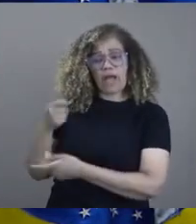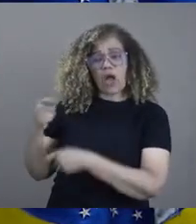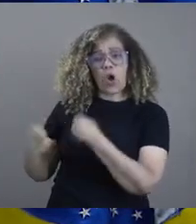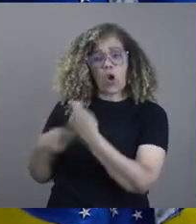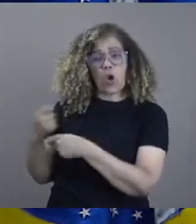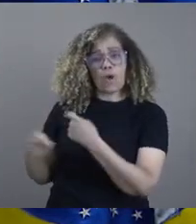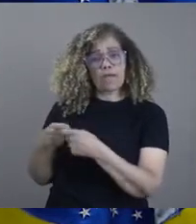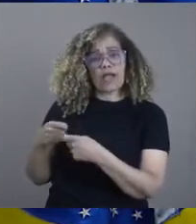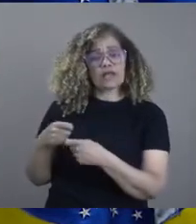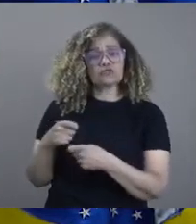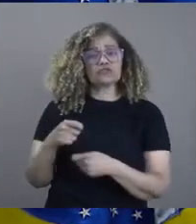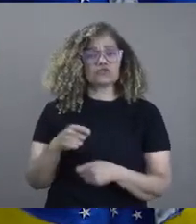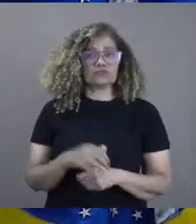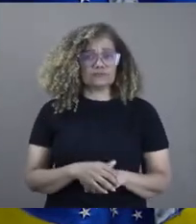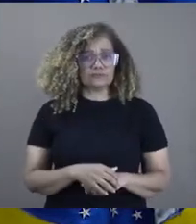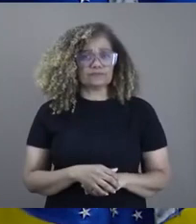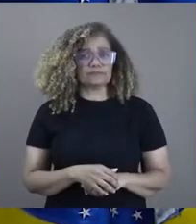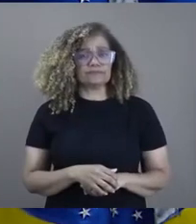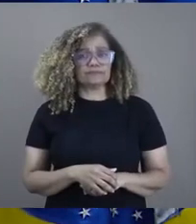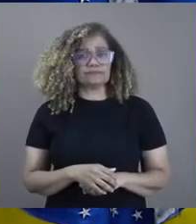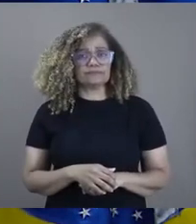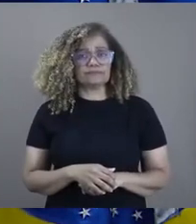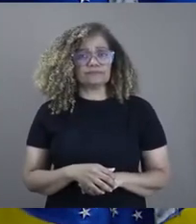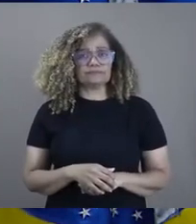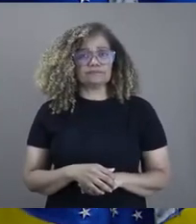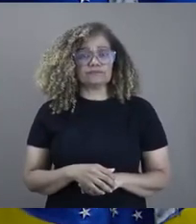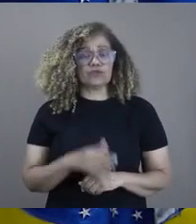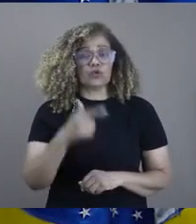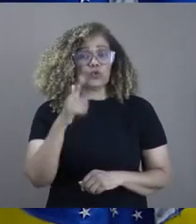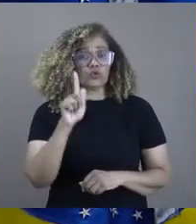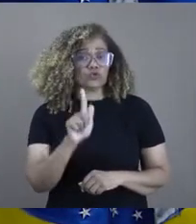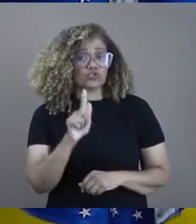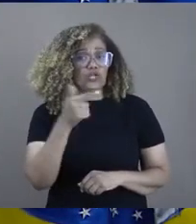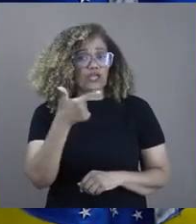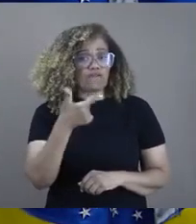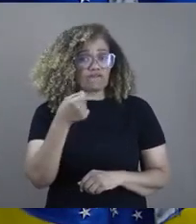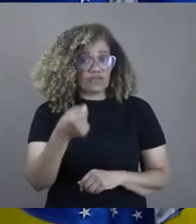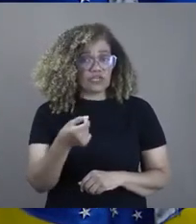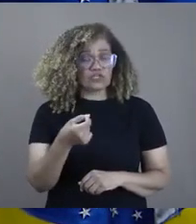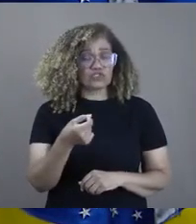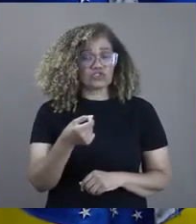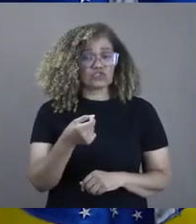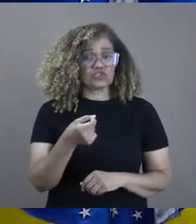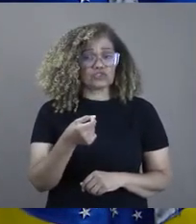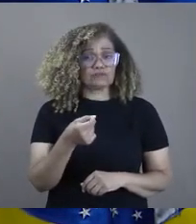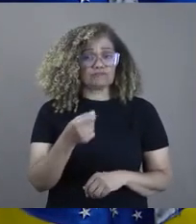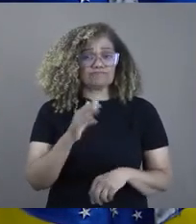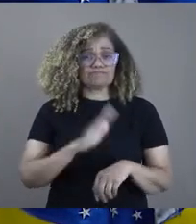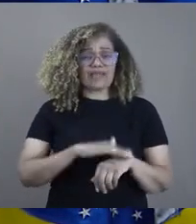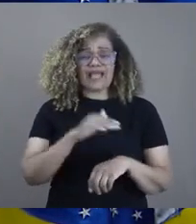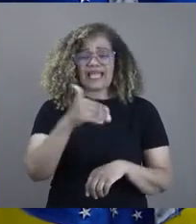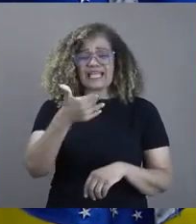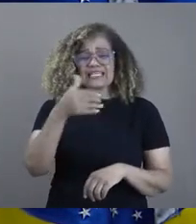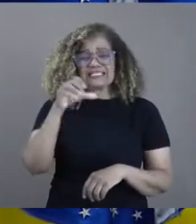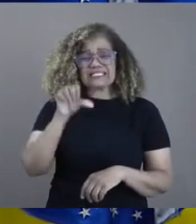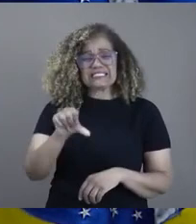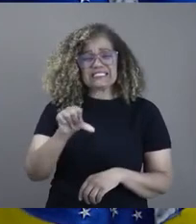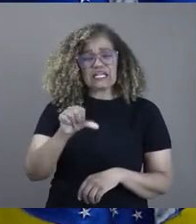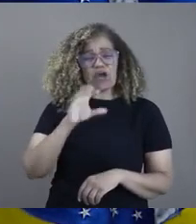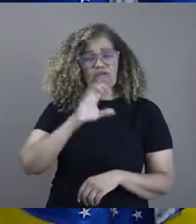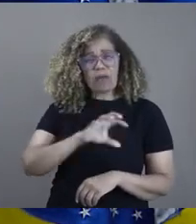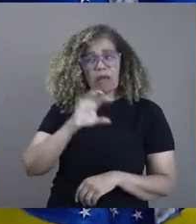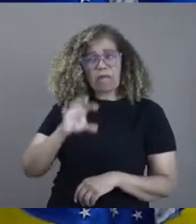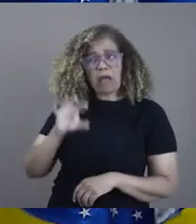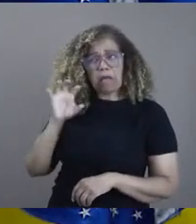o G20 reúne a as 19 maiores economias do